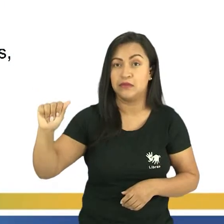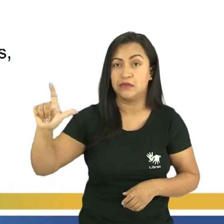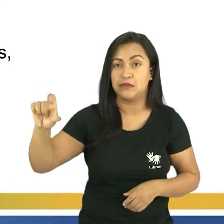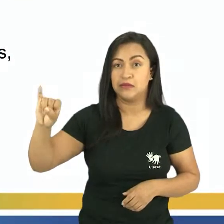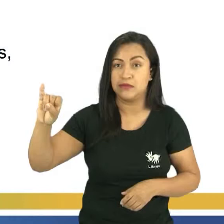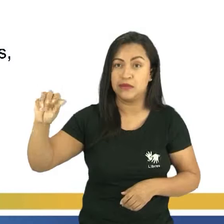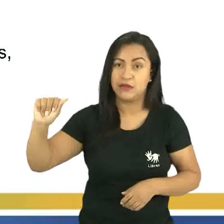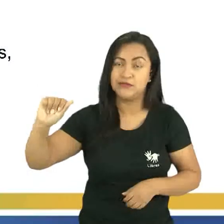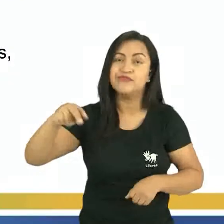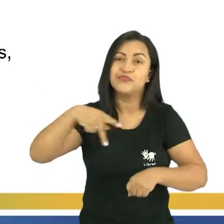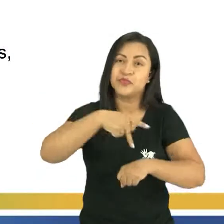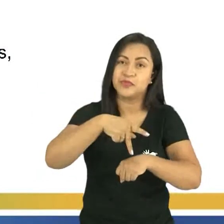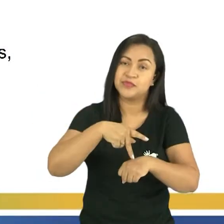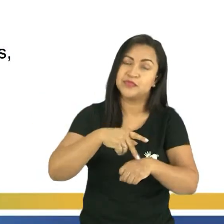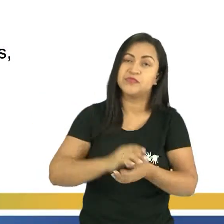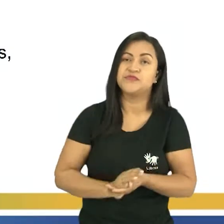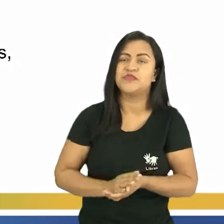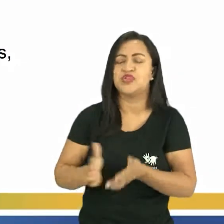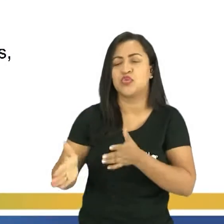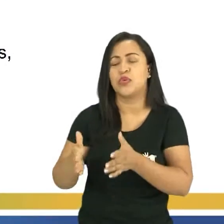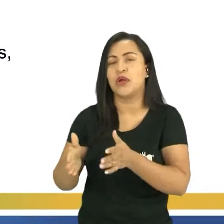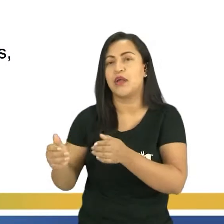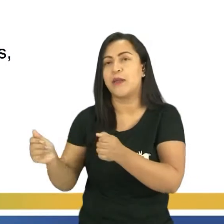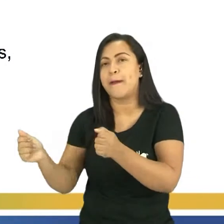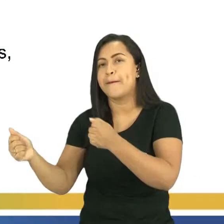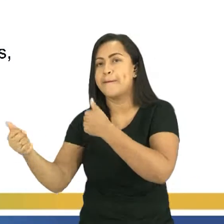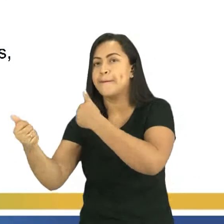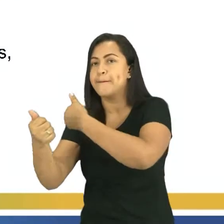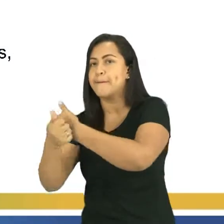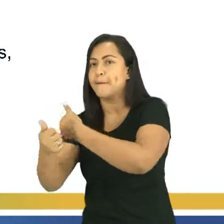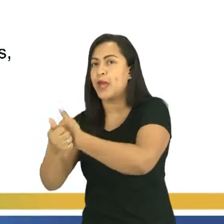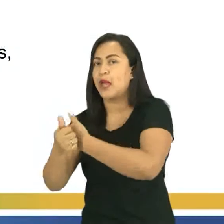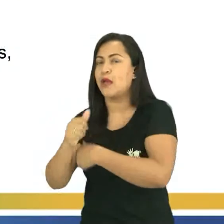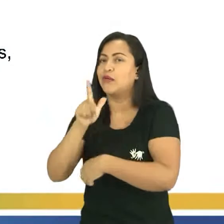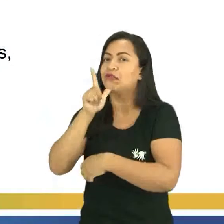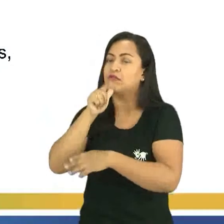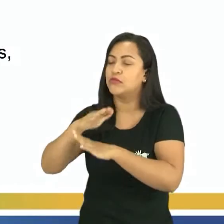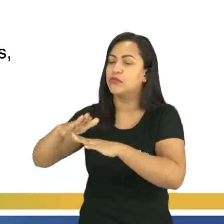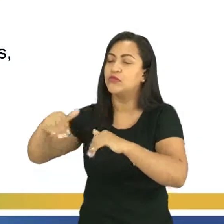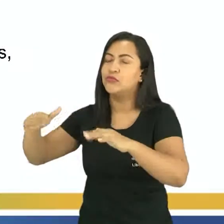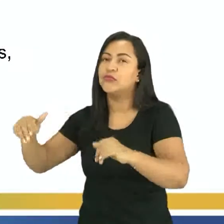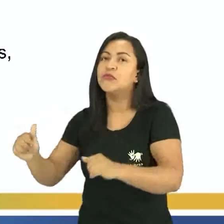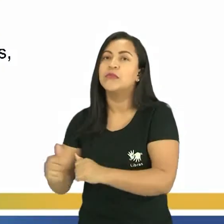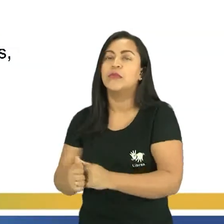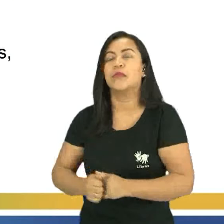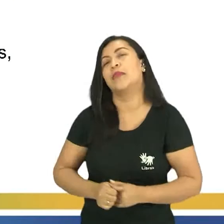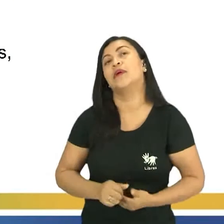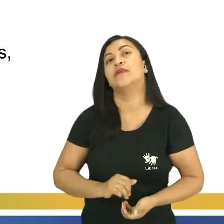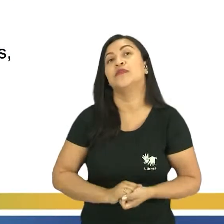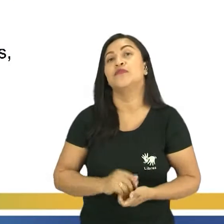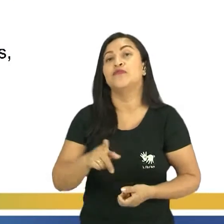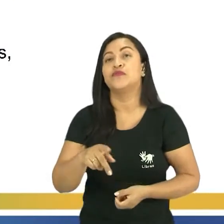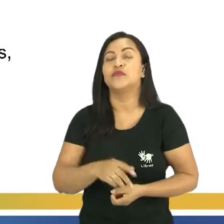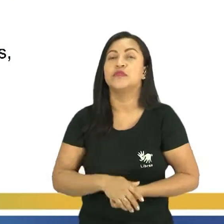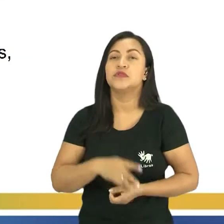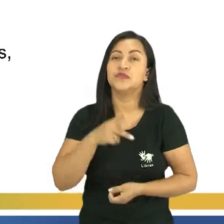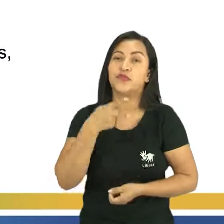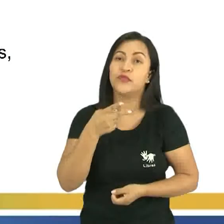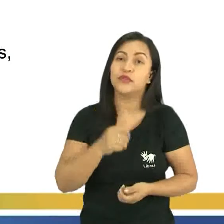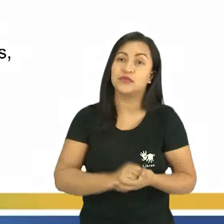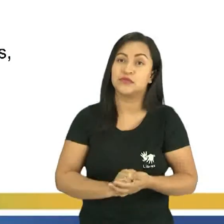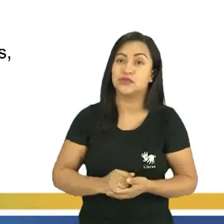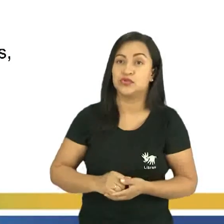Mediterrâneo, tá? Então essas áreas do Mediterrâneo, tá? Que também tem um clima mediterrâneo, você chama aí de